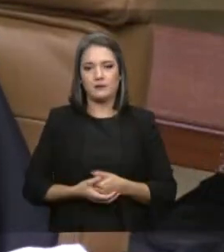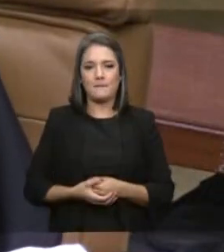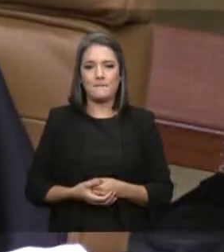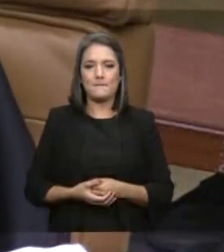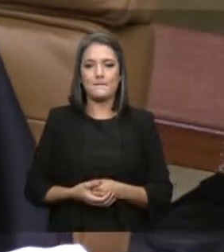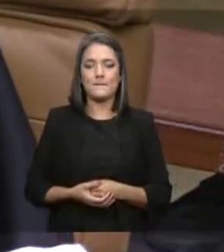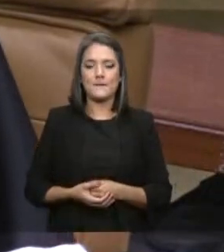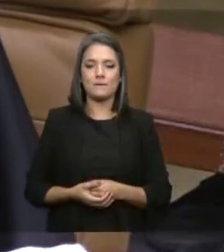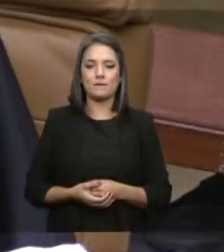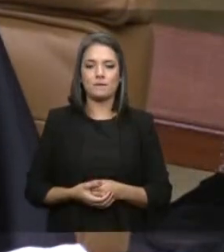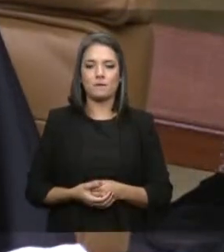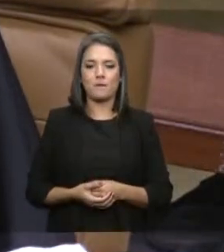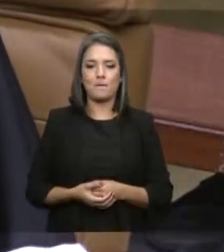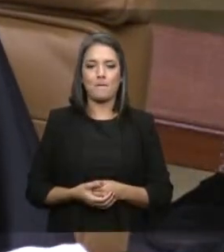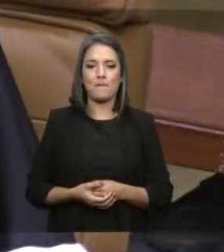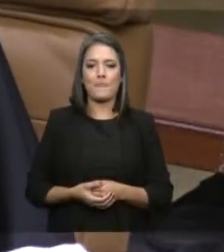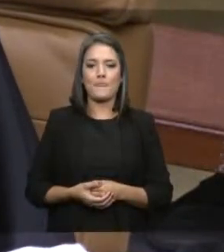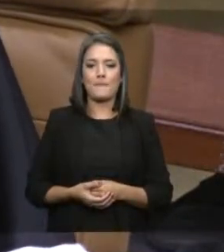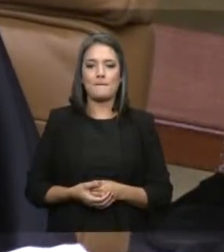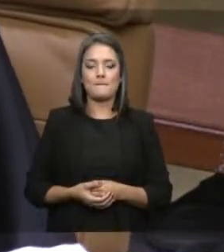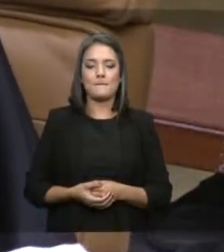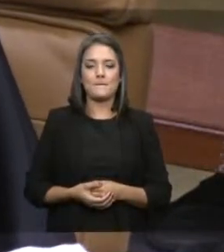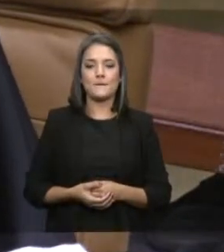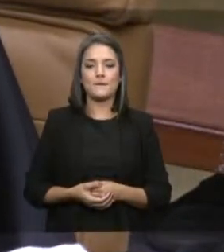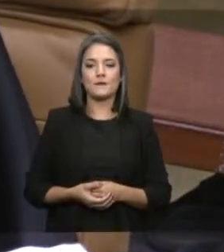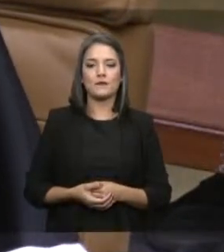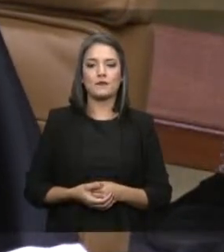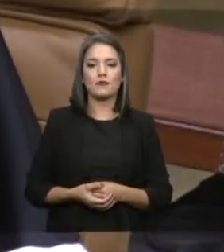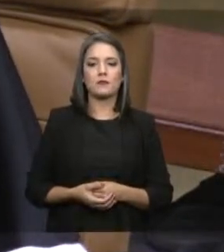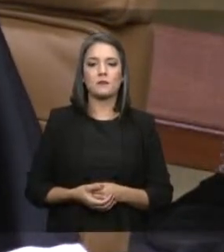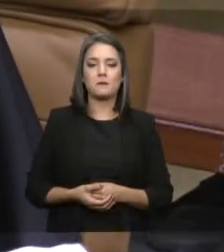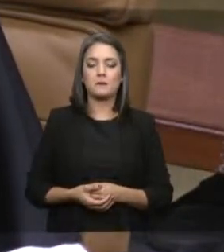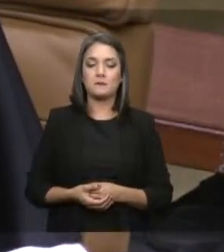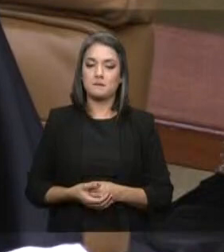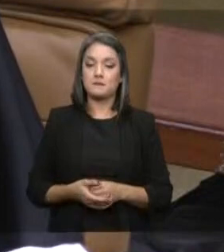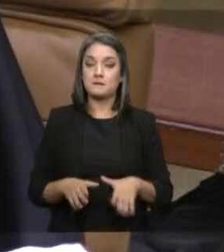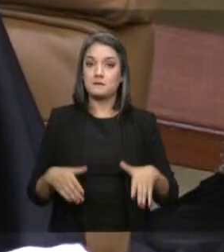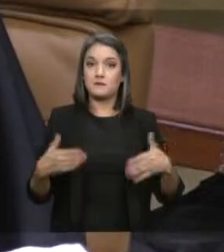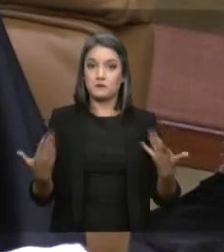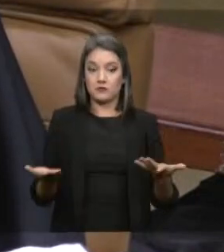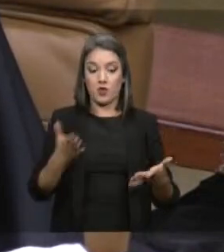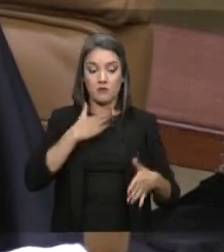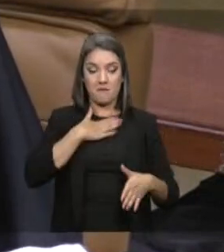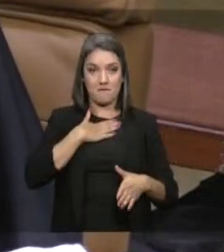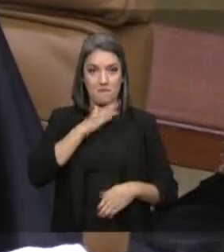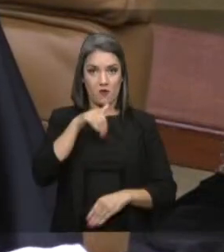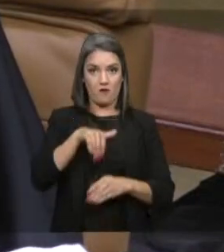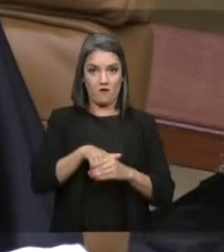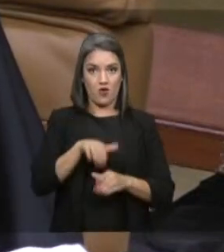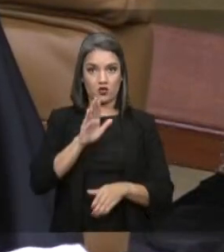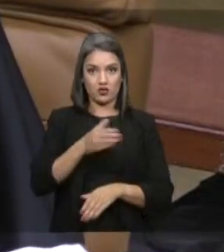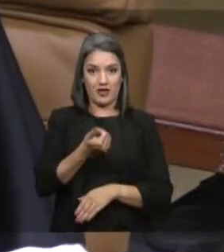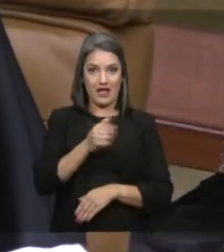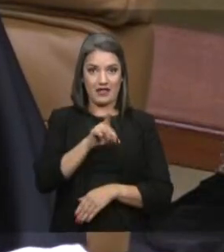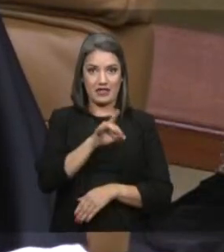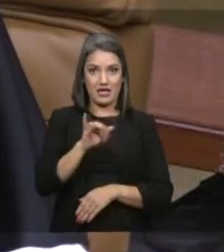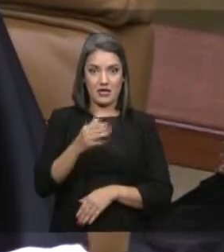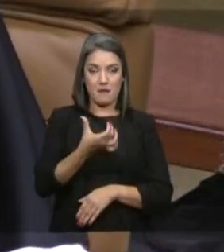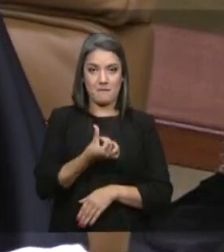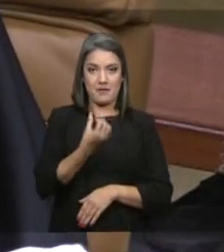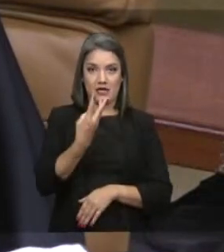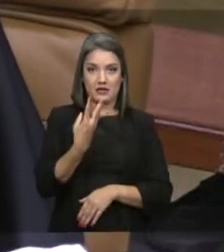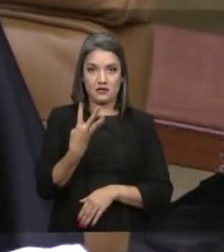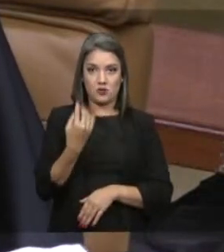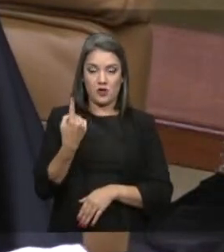me permita aduzir ainda que não somente quando do voto que proferir nação direta e consolidado